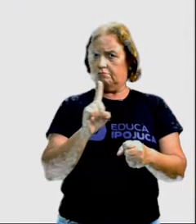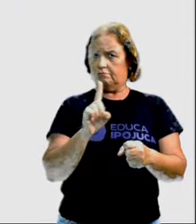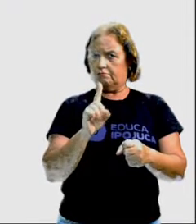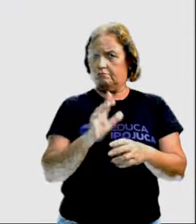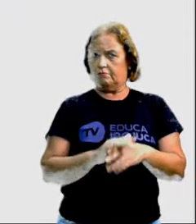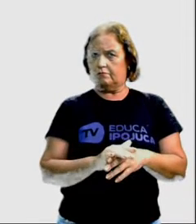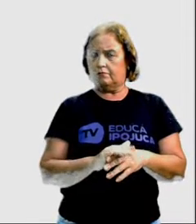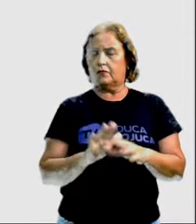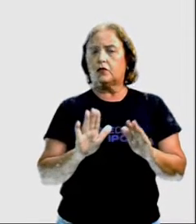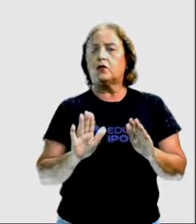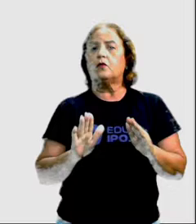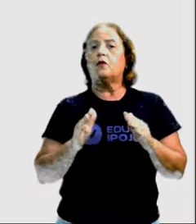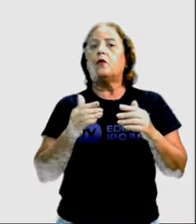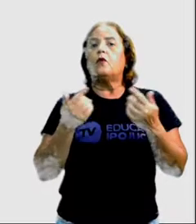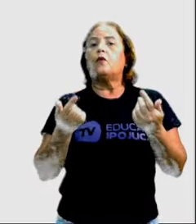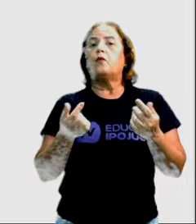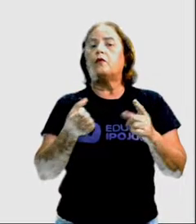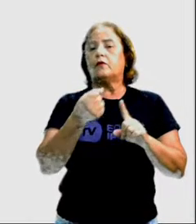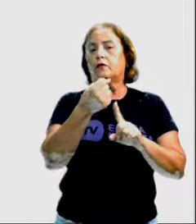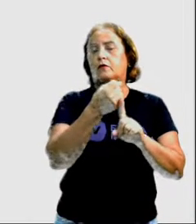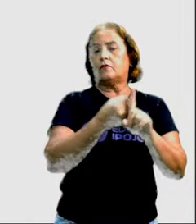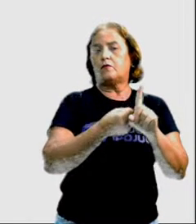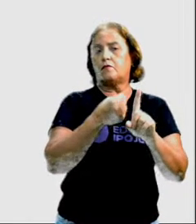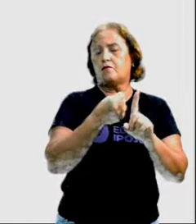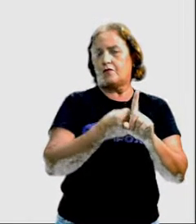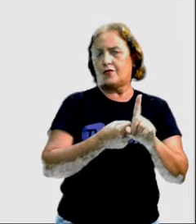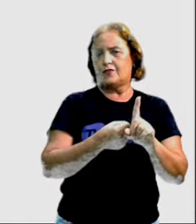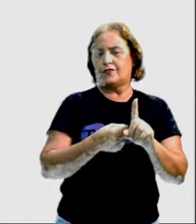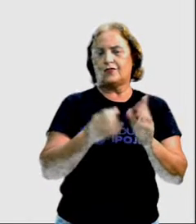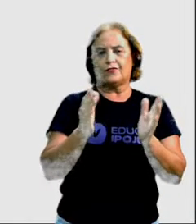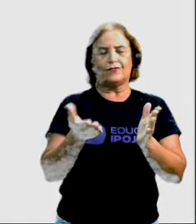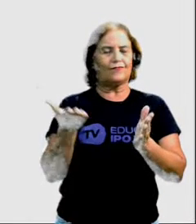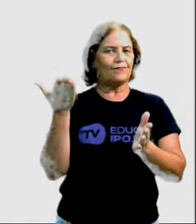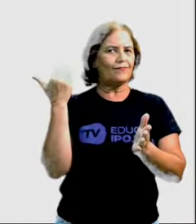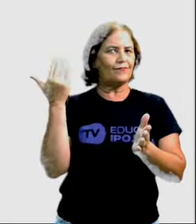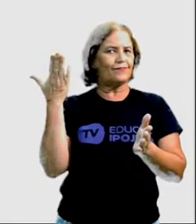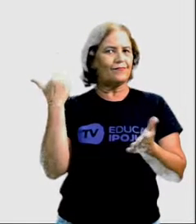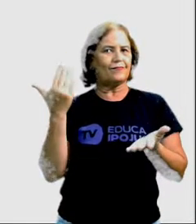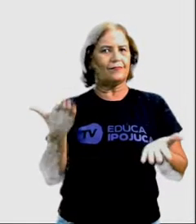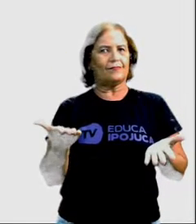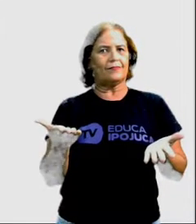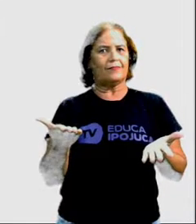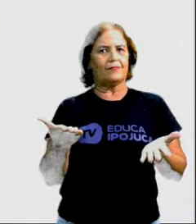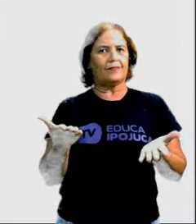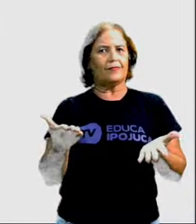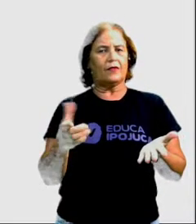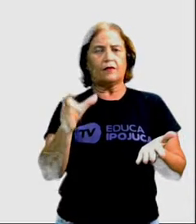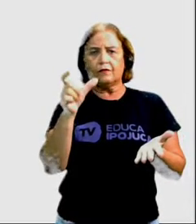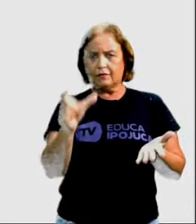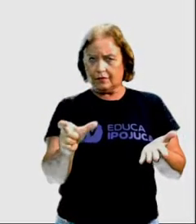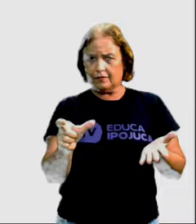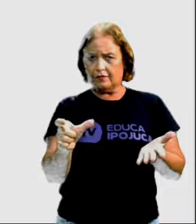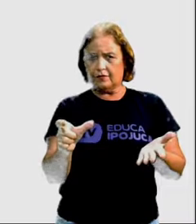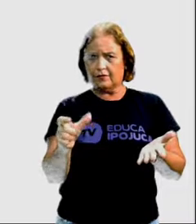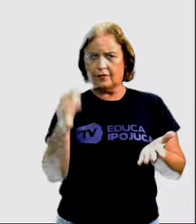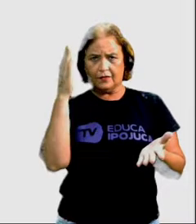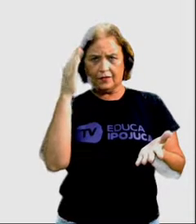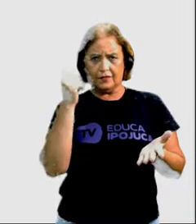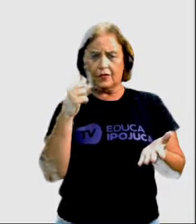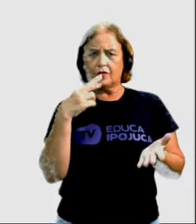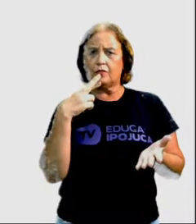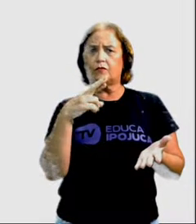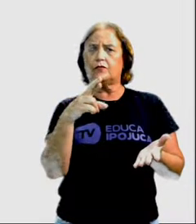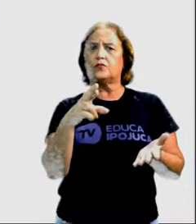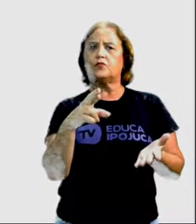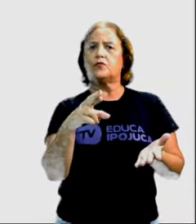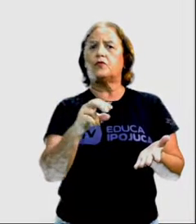e quais são os meses que já se passaram e Alguém sabe me responder Qual